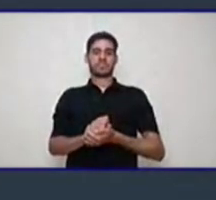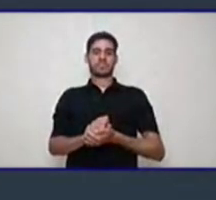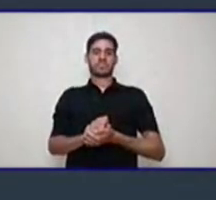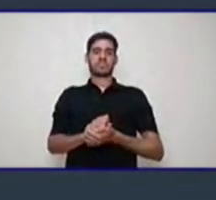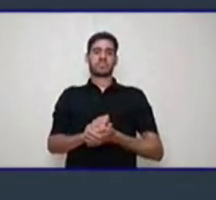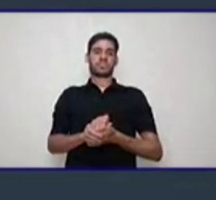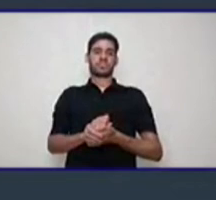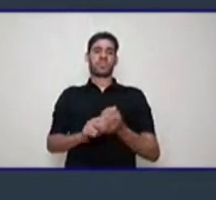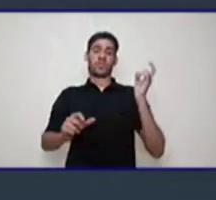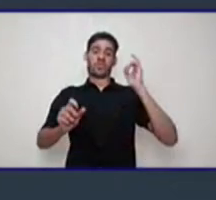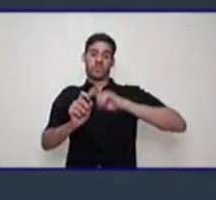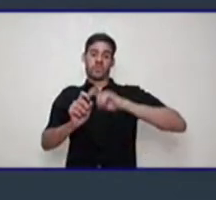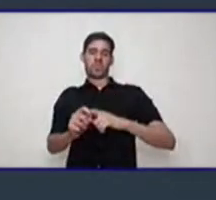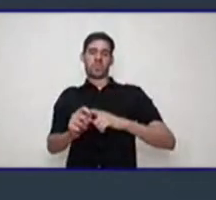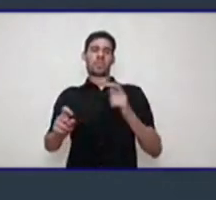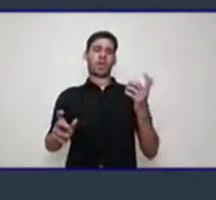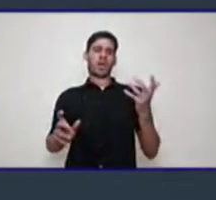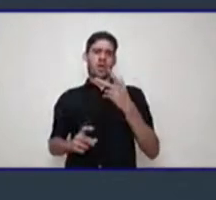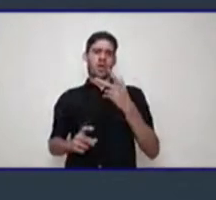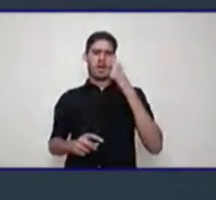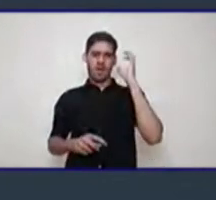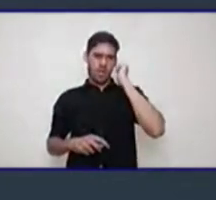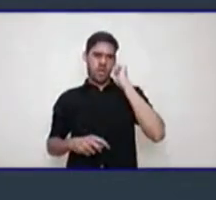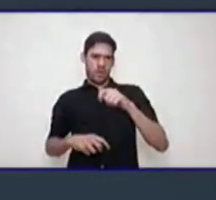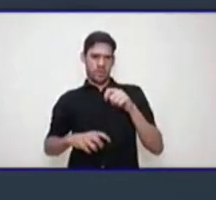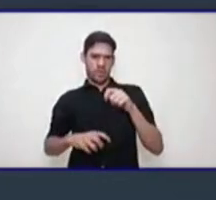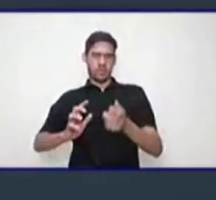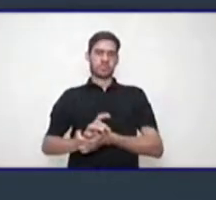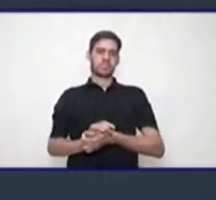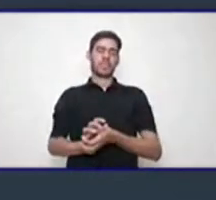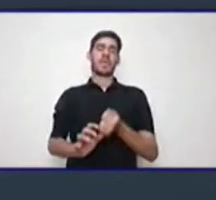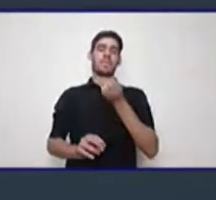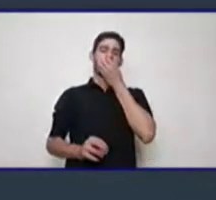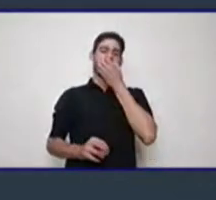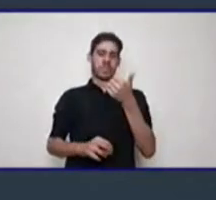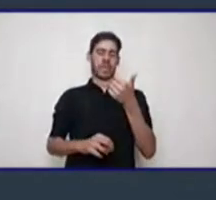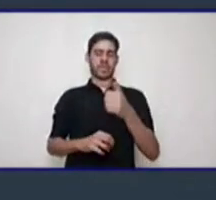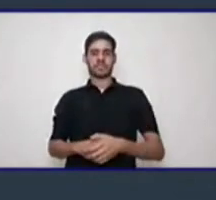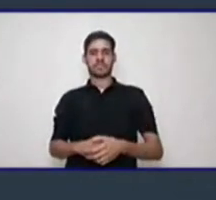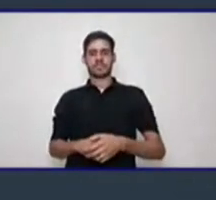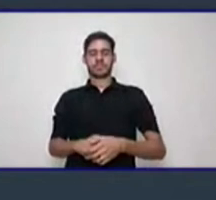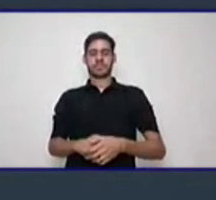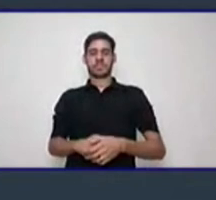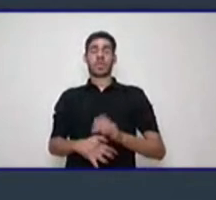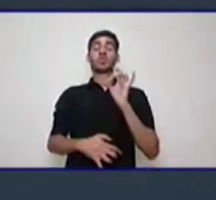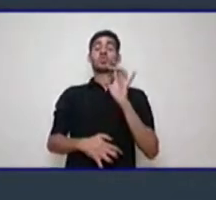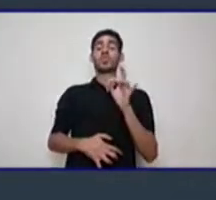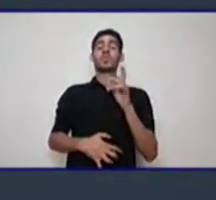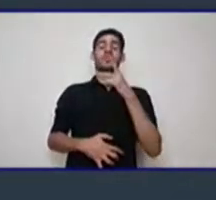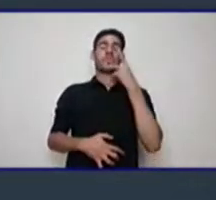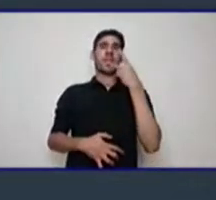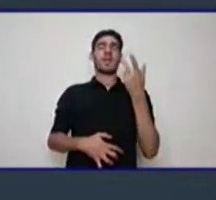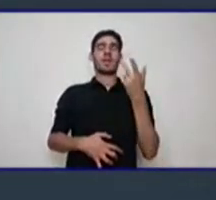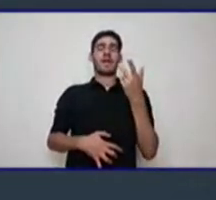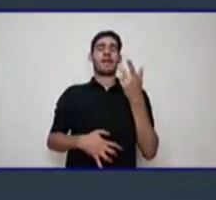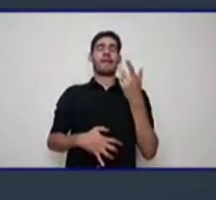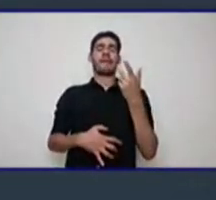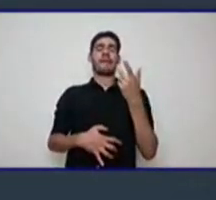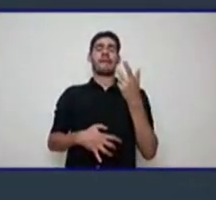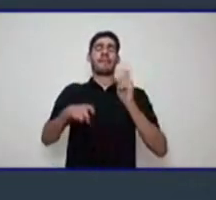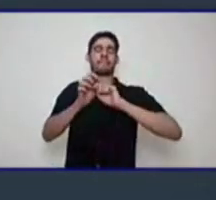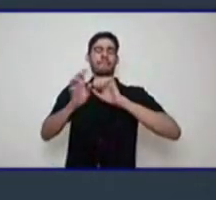Descongelando, agora os senhores me ouvem, né? Muito bem. Apenas para projetar um pouco mais de